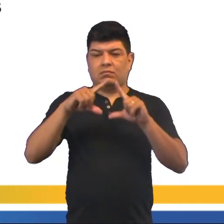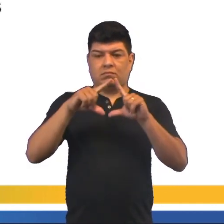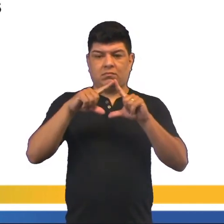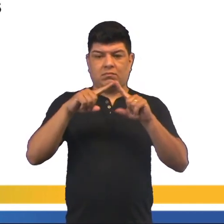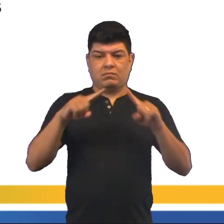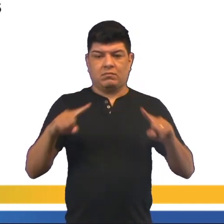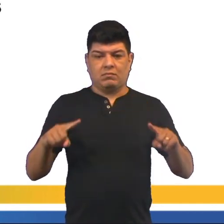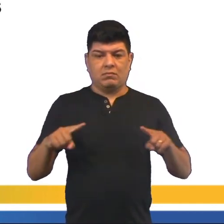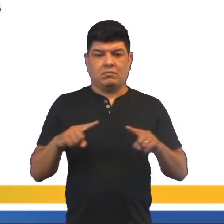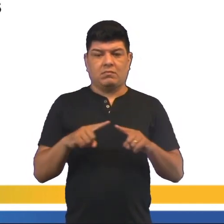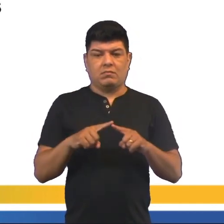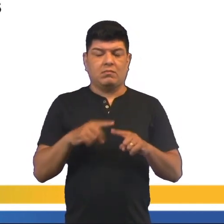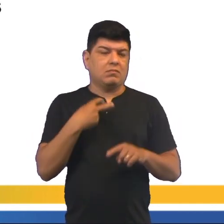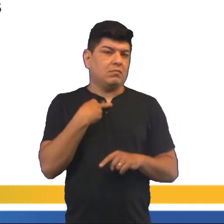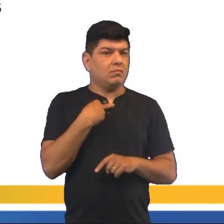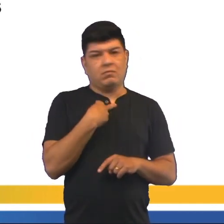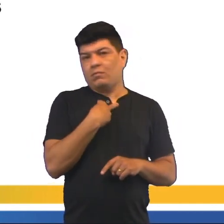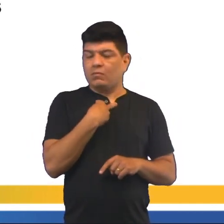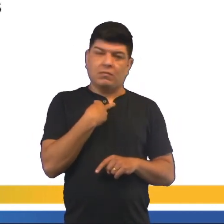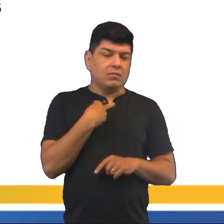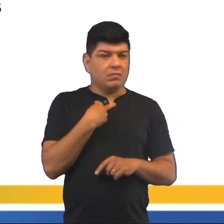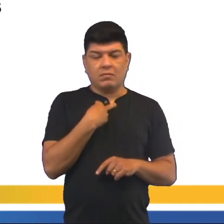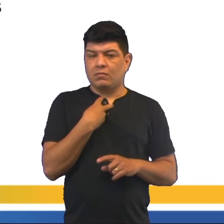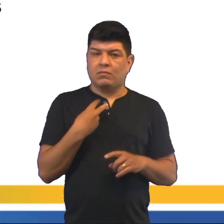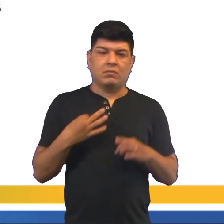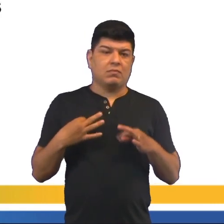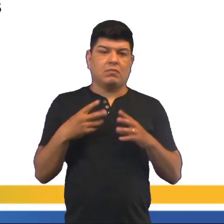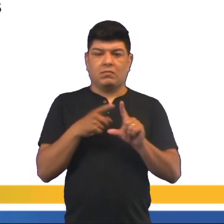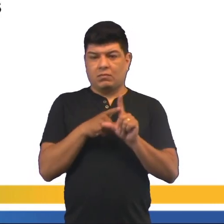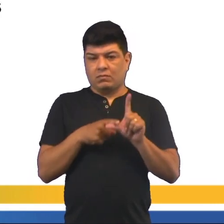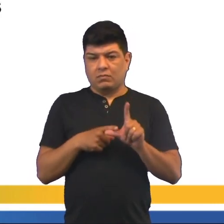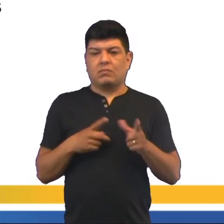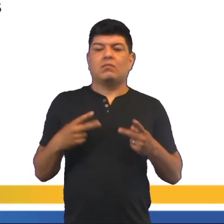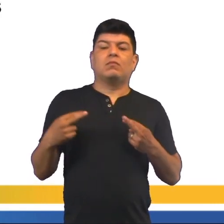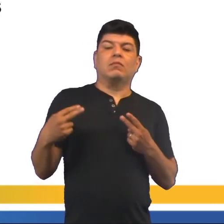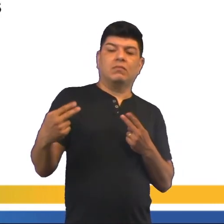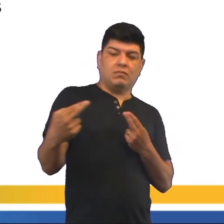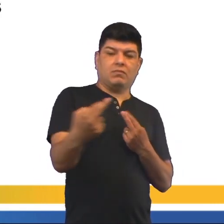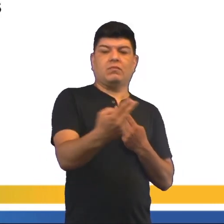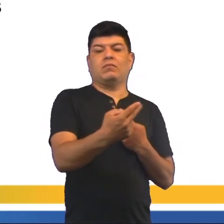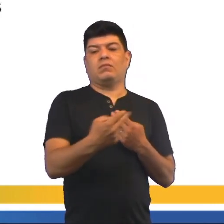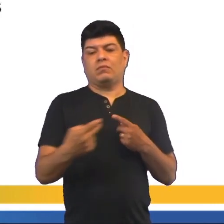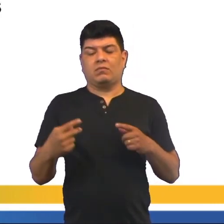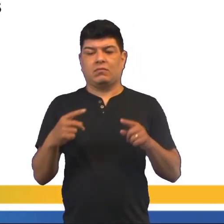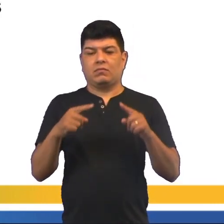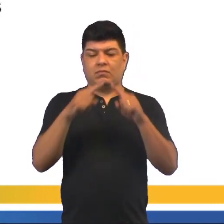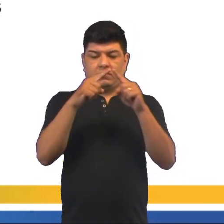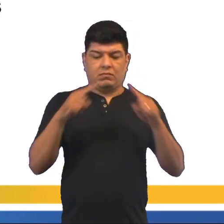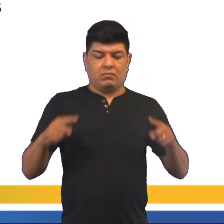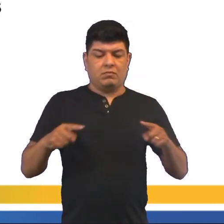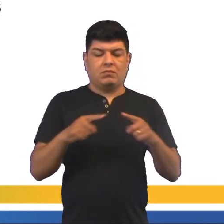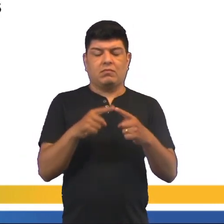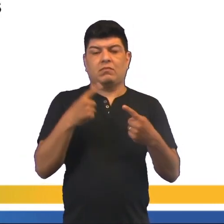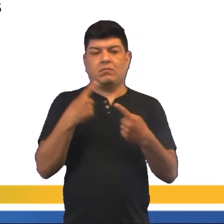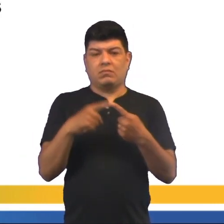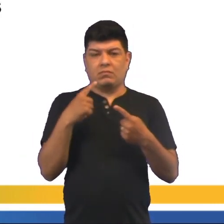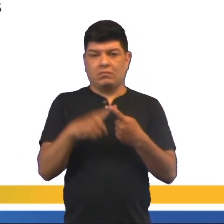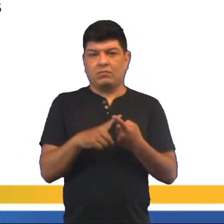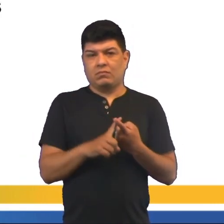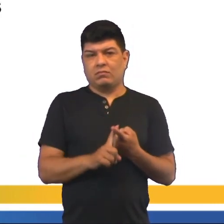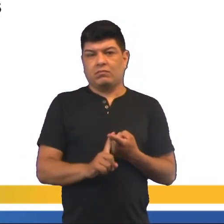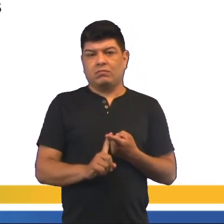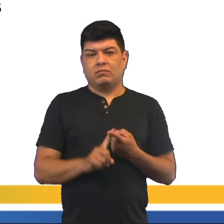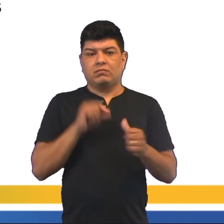triângulo. Não posso, se eu estou fazendo um triângulo, todos os ângulos têm que ser de acordo com o triângulo. Porque senão vai